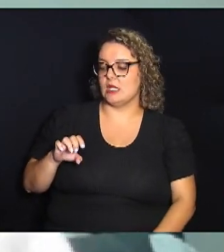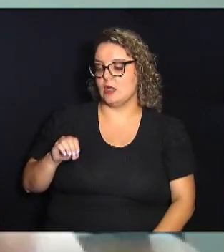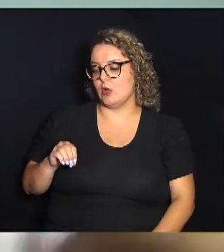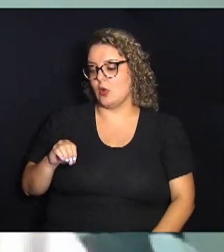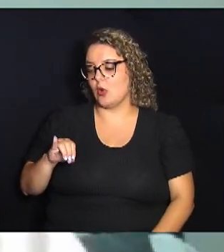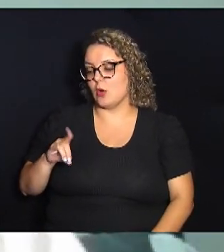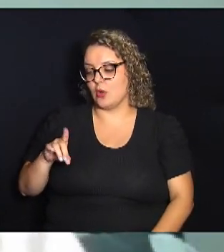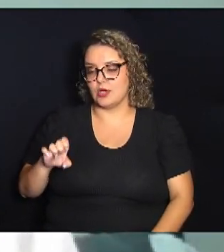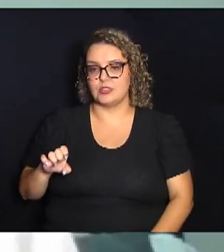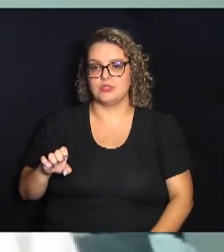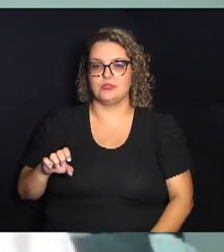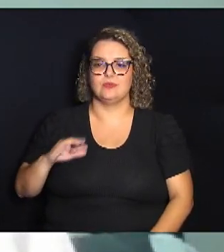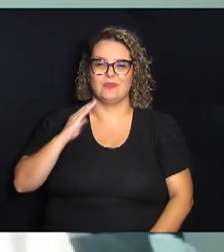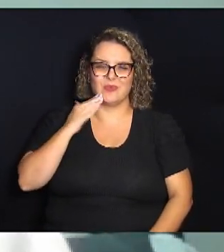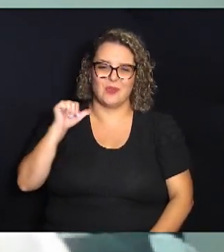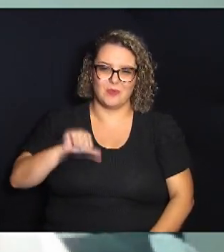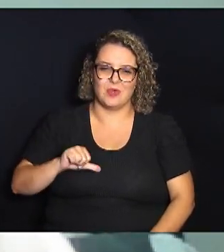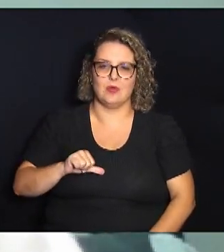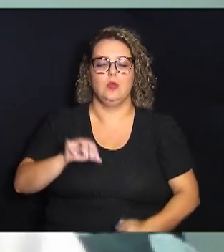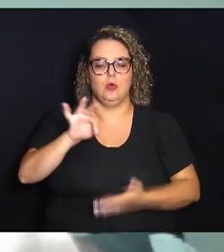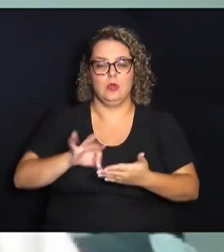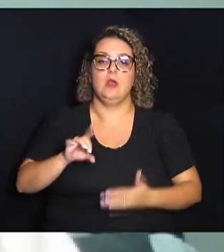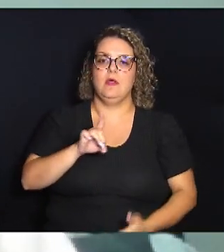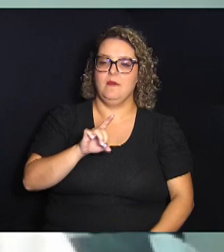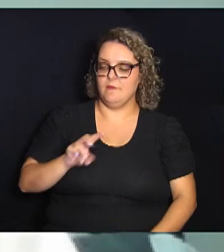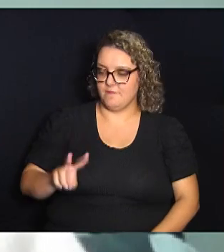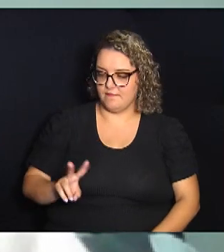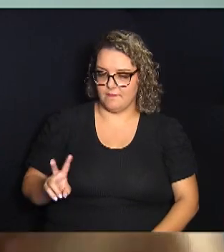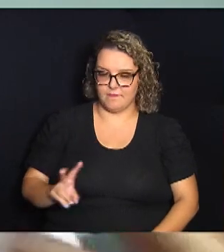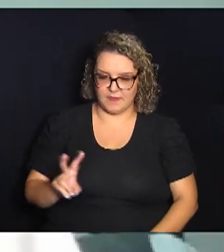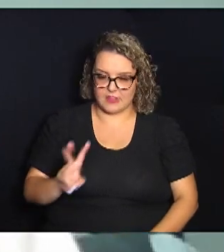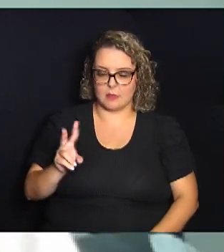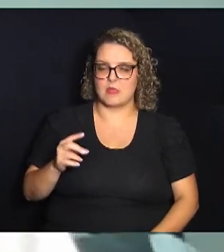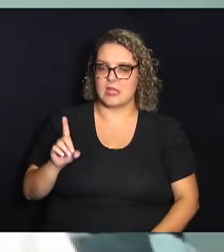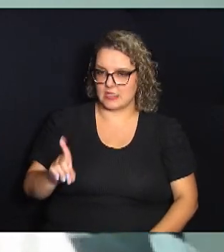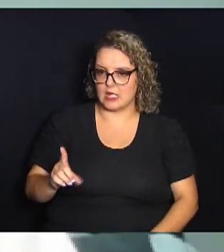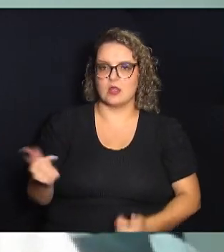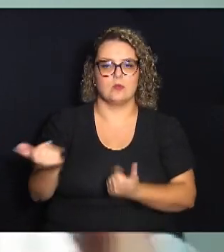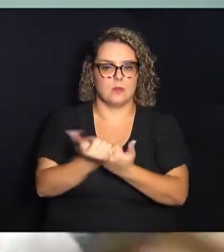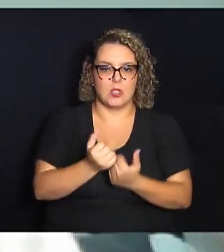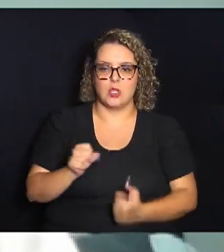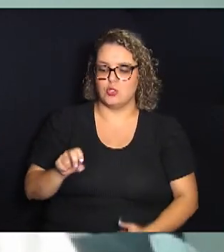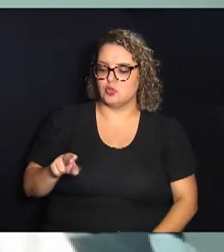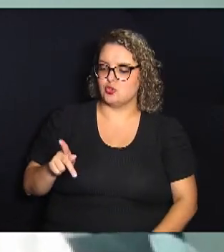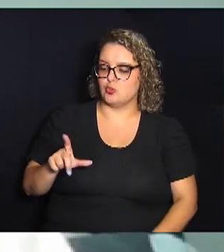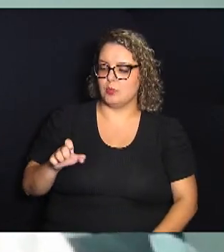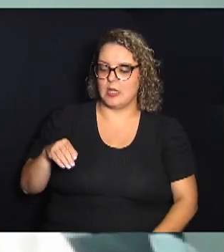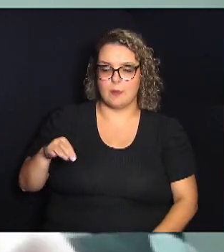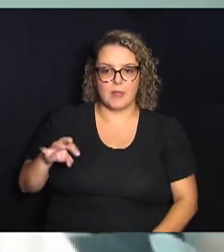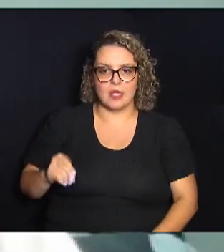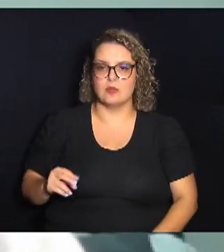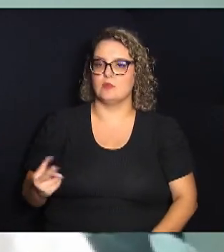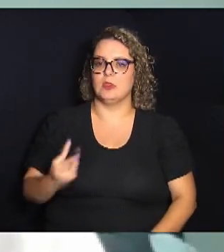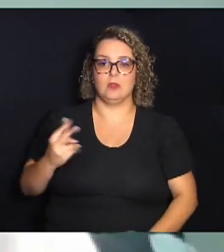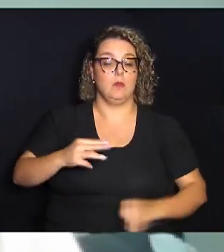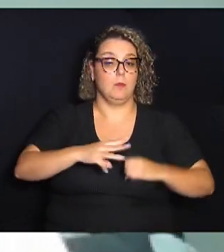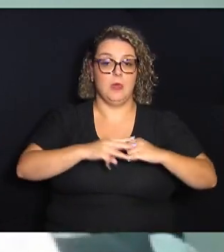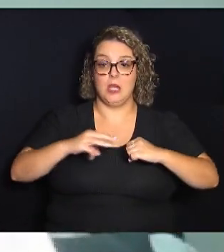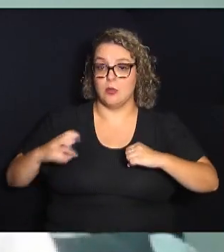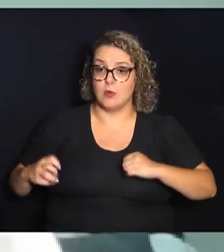corrige. Vitamina D funcionando, tá ruim, repõe. Suplementos vitamínicos, suplementos minerais, suplementos